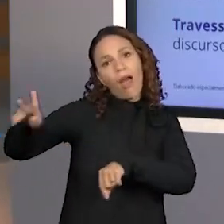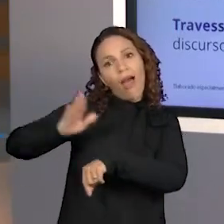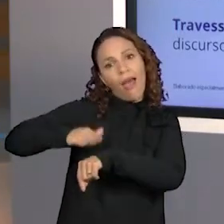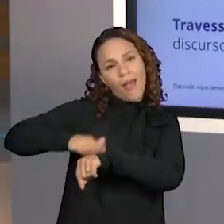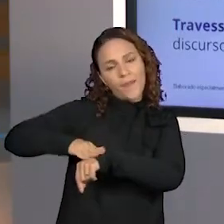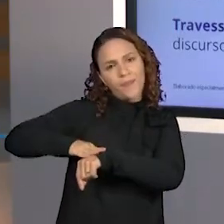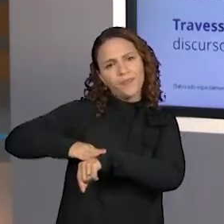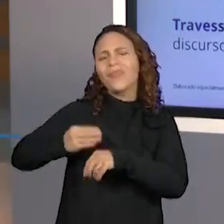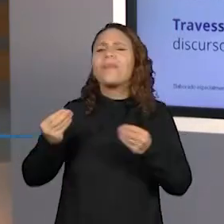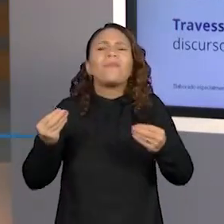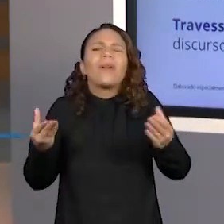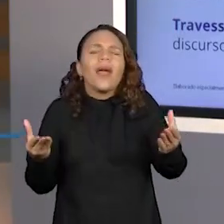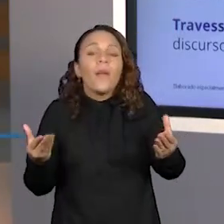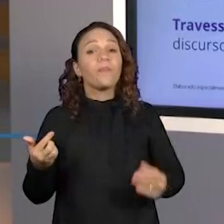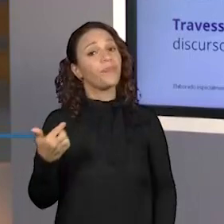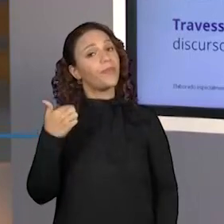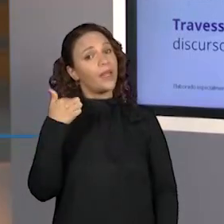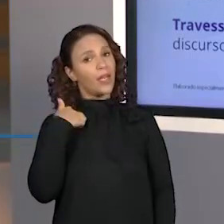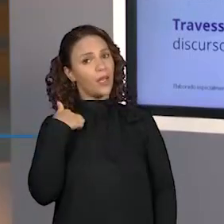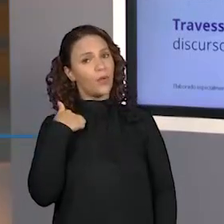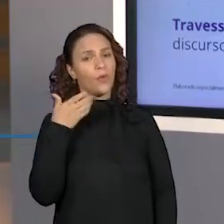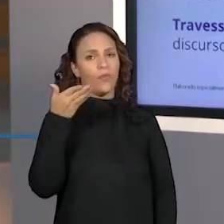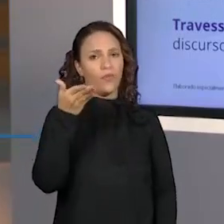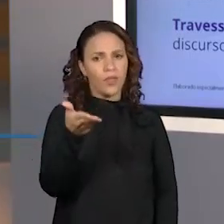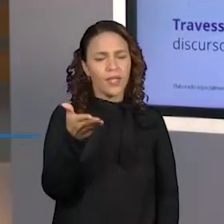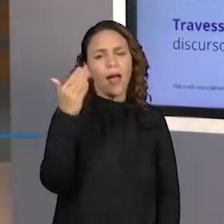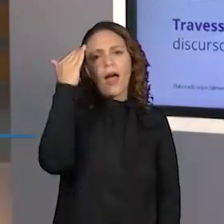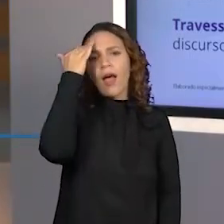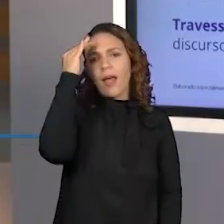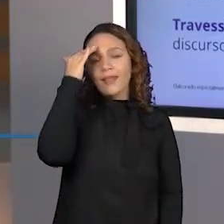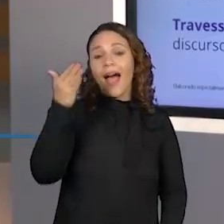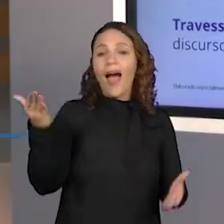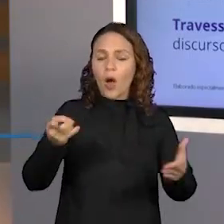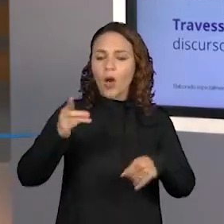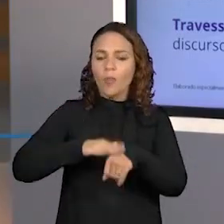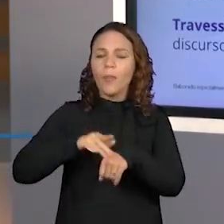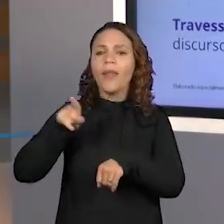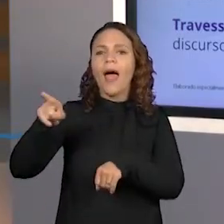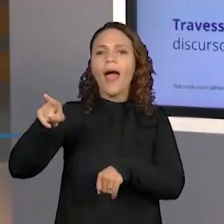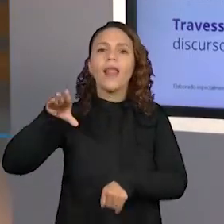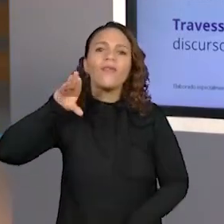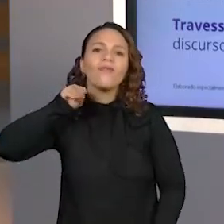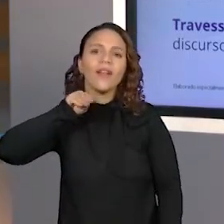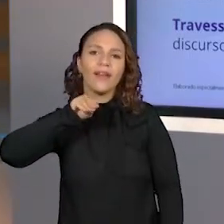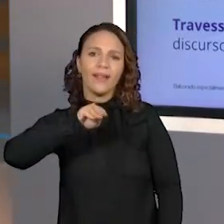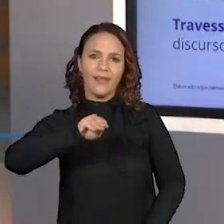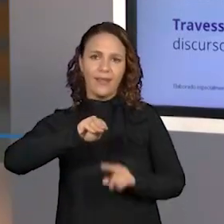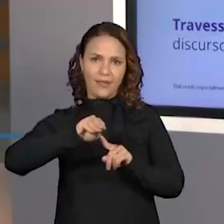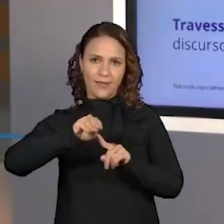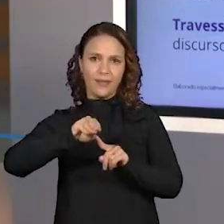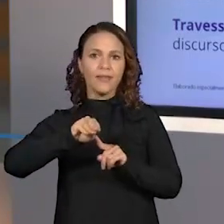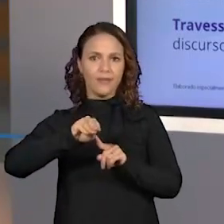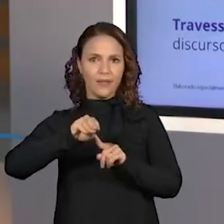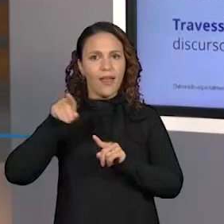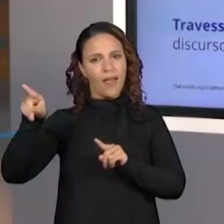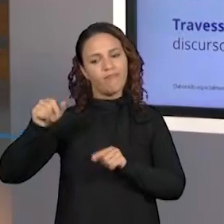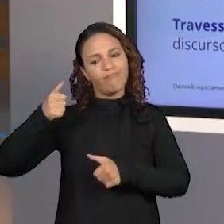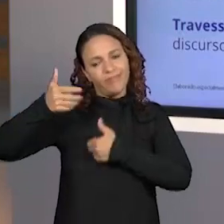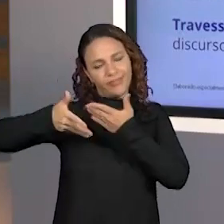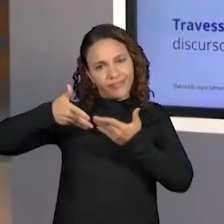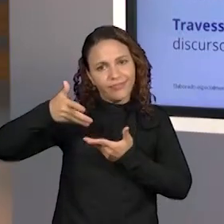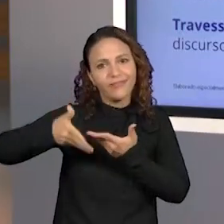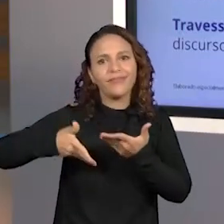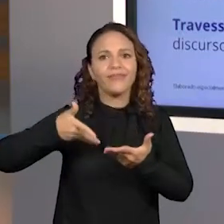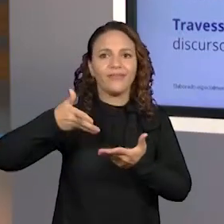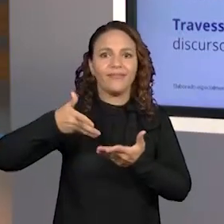leitor, você, o leitor, consiga entender que, a partir dos 2 pontos, é a fala do personagem. Até